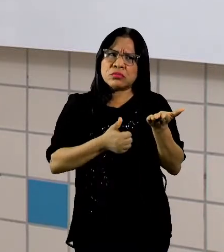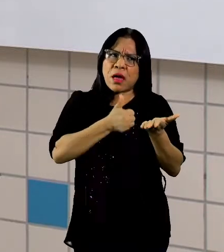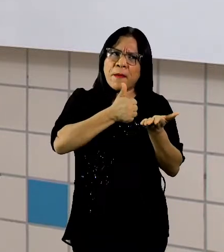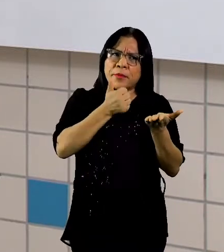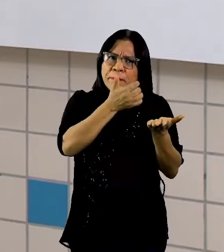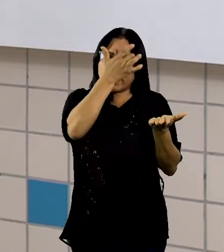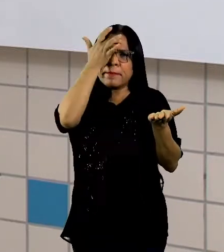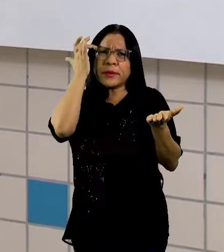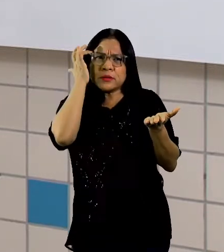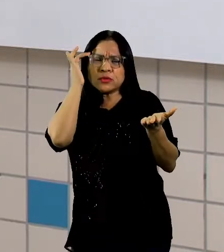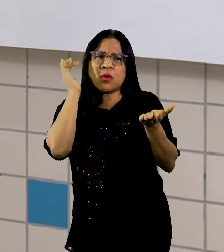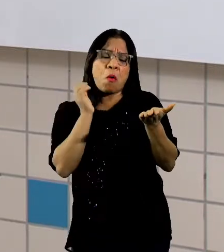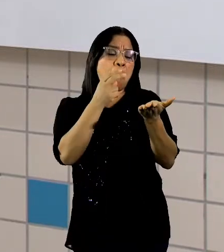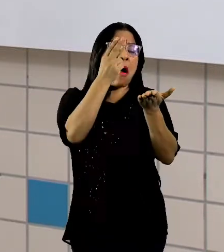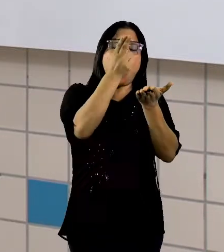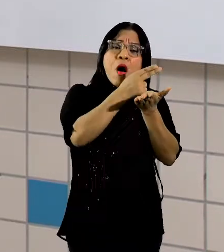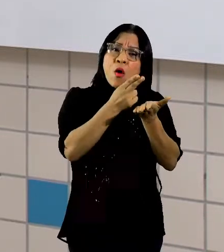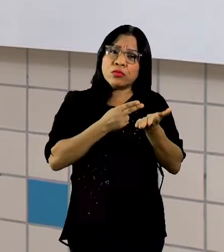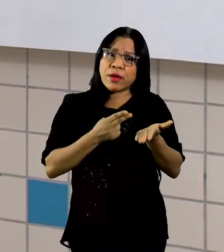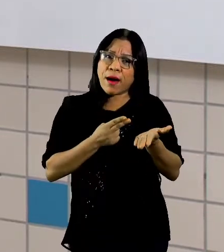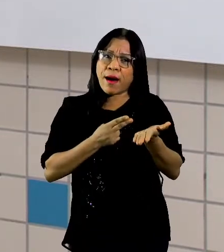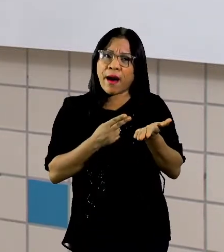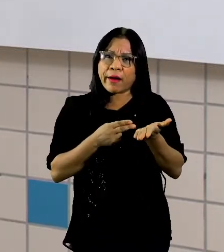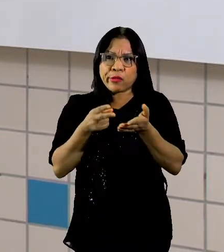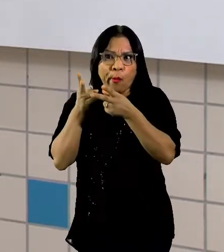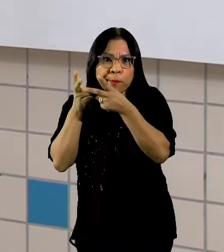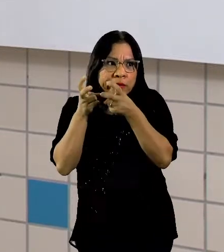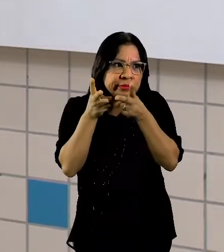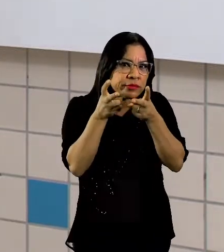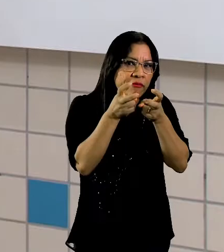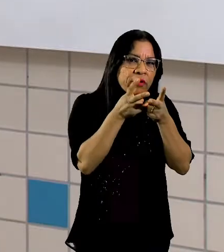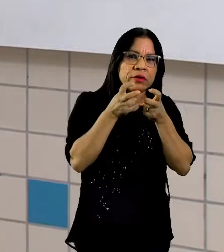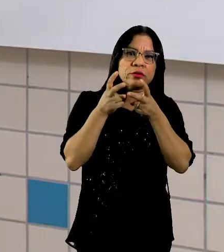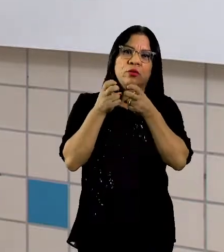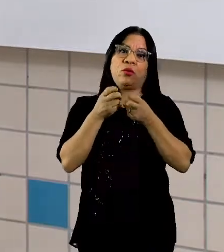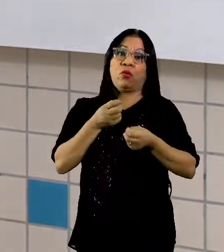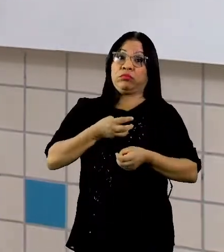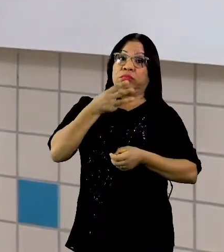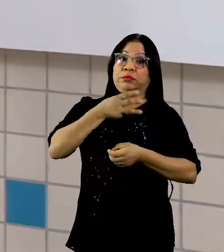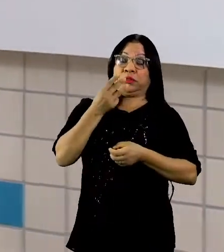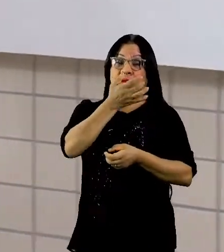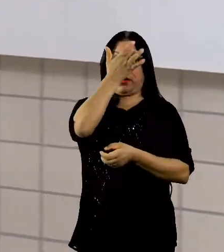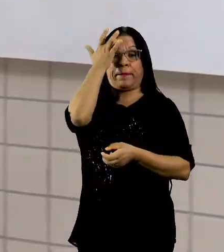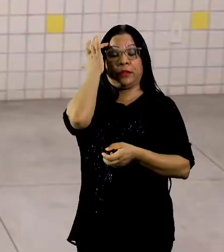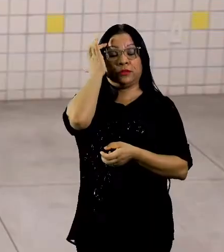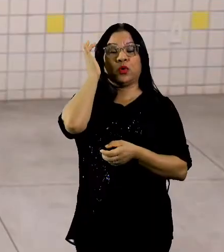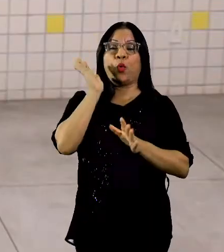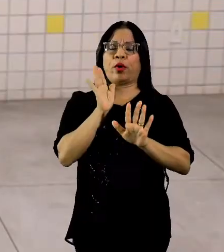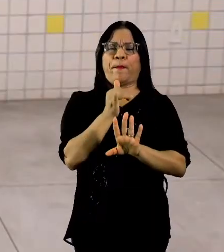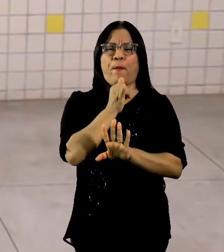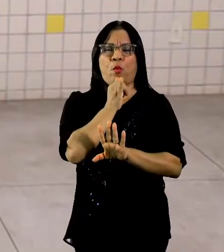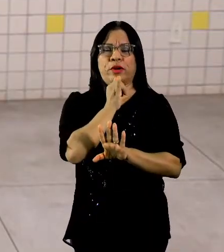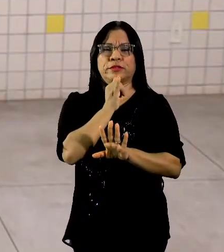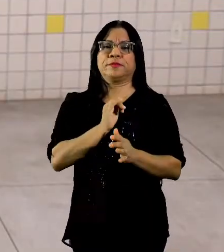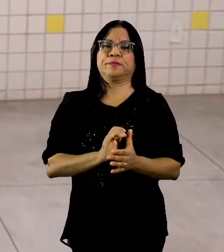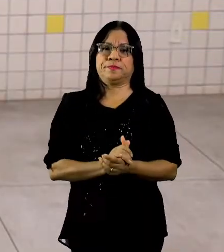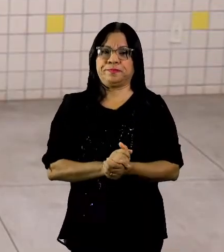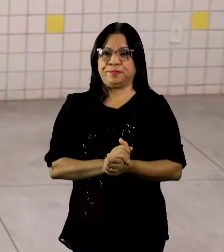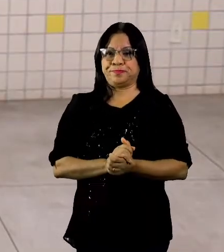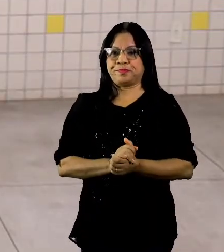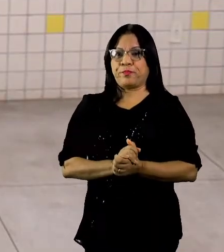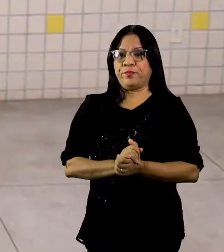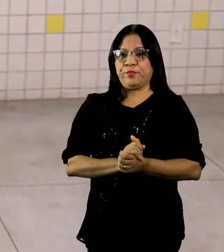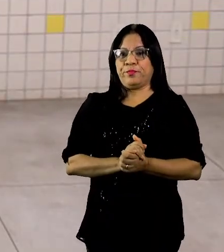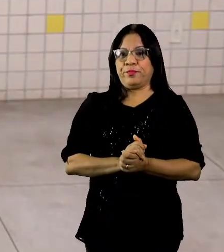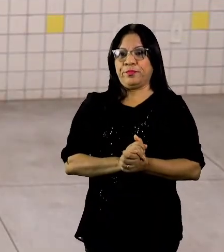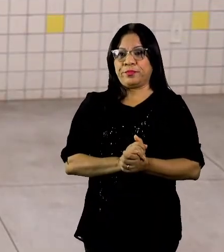narrador observador em terceira pessoa ou onisciente? Vamos analisar aqui um exemplo? Ó, tipos